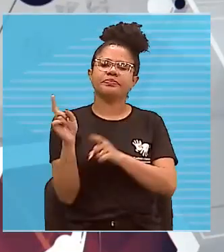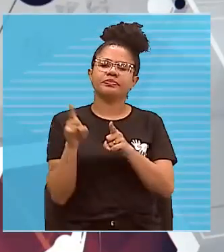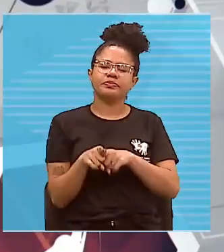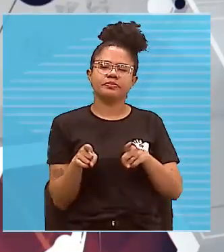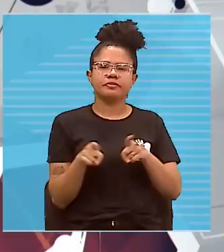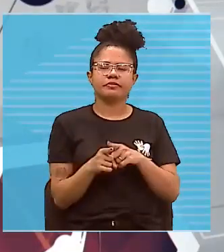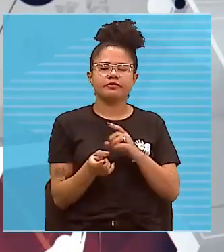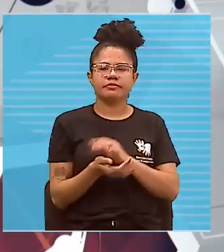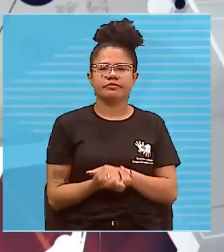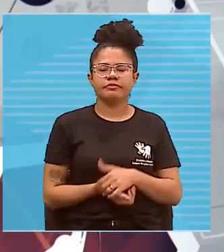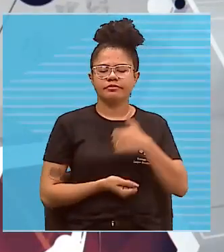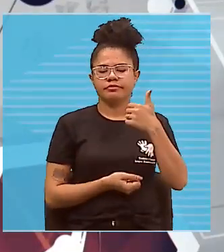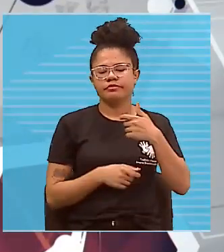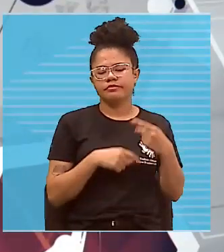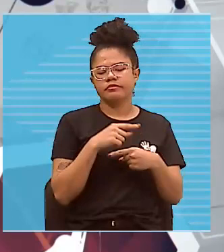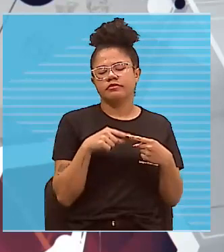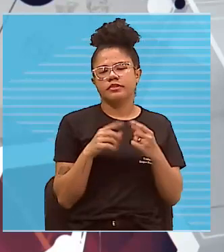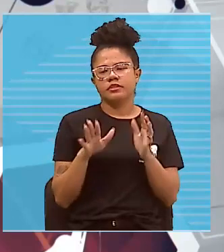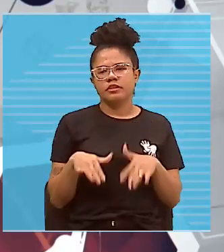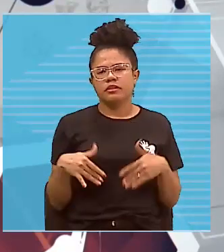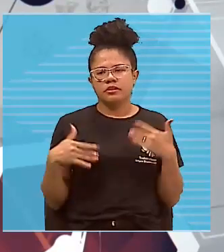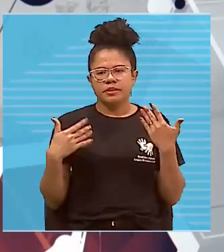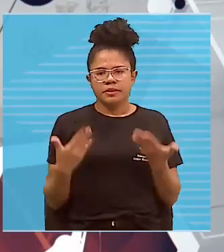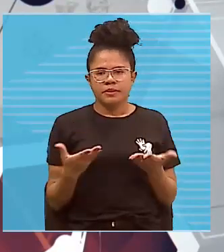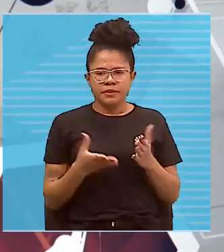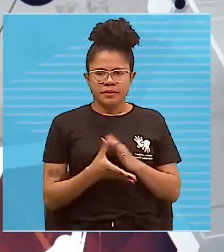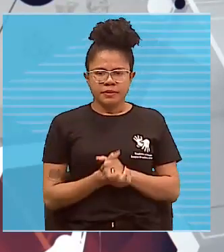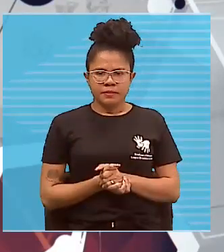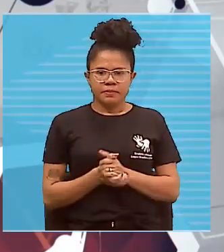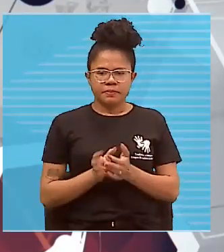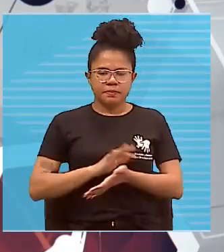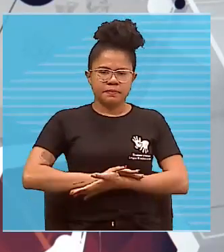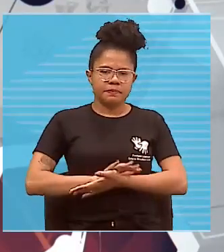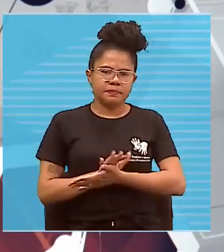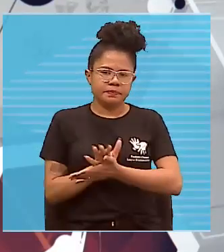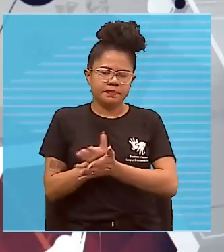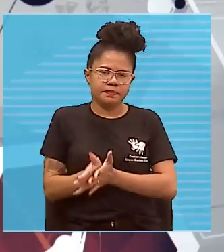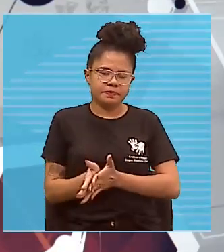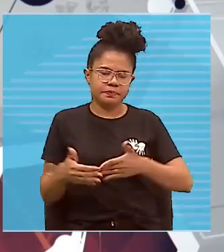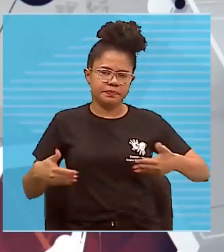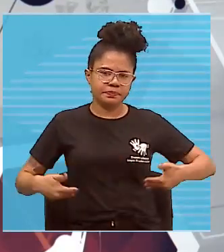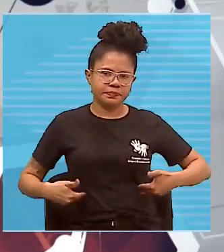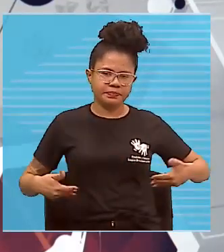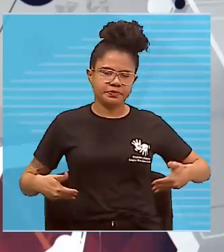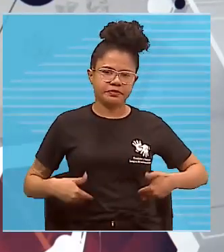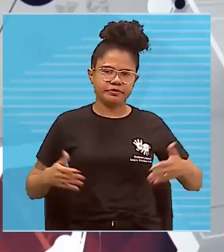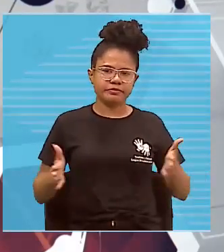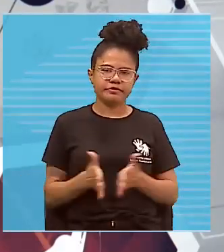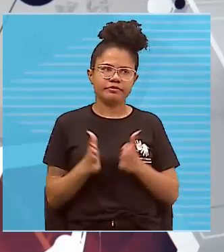de desenvolvimento sustentável é justamente a erradicação da fome e da pobreza.